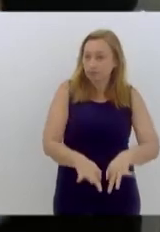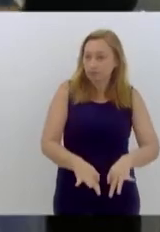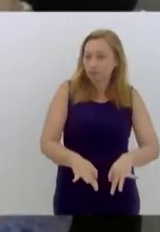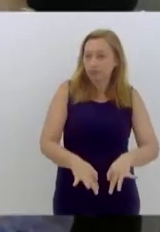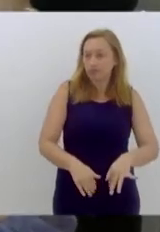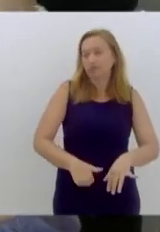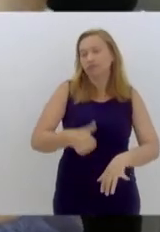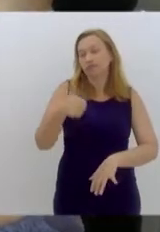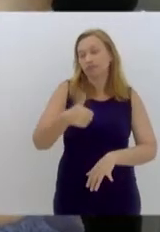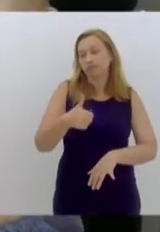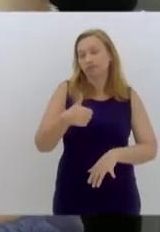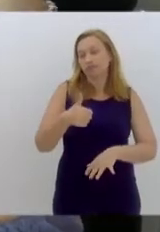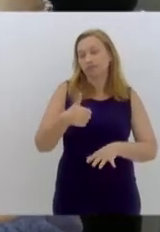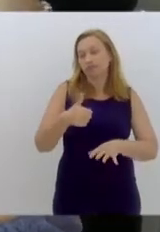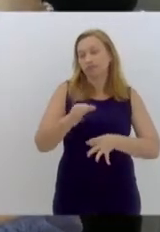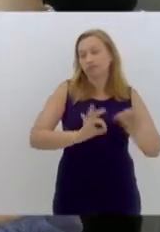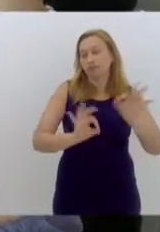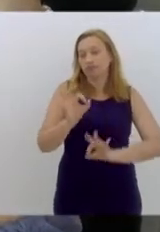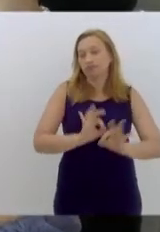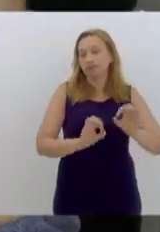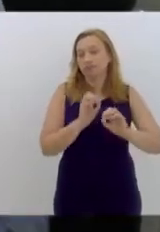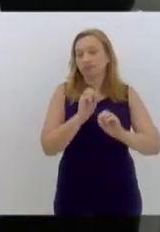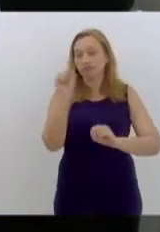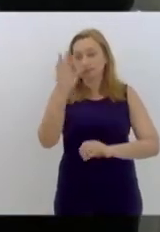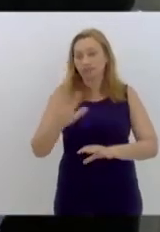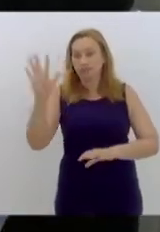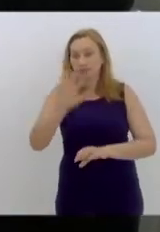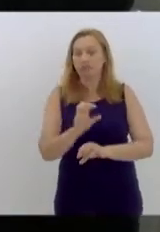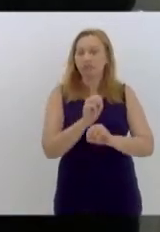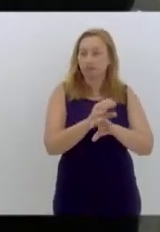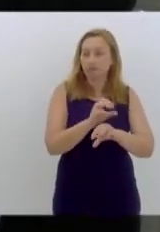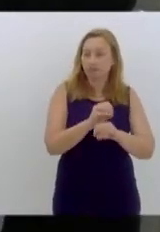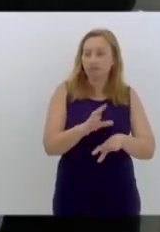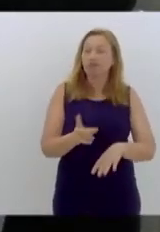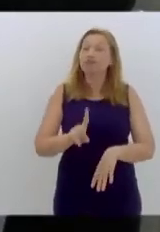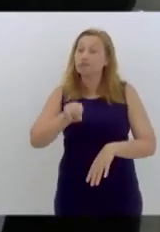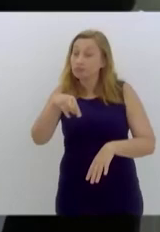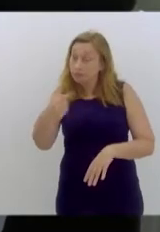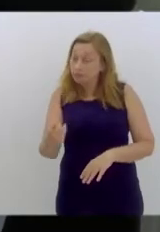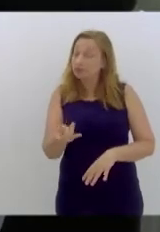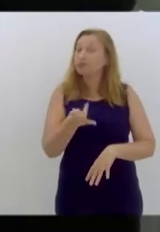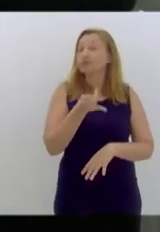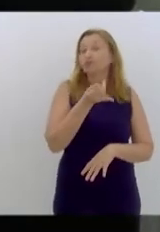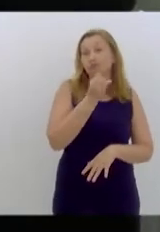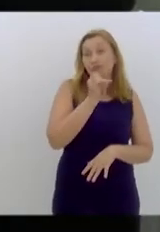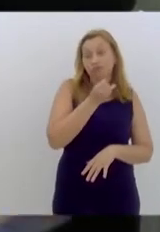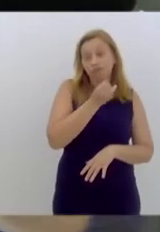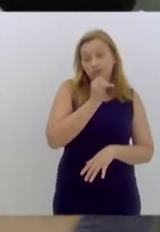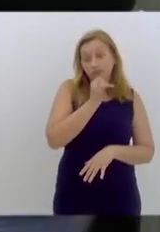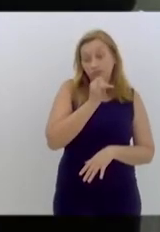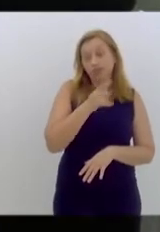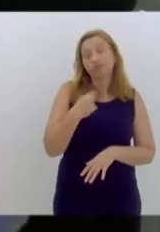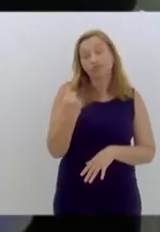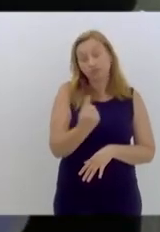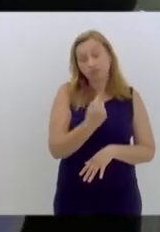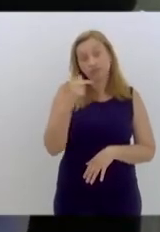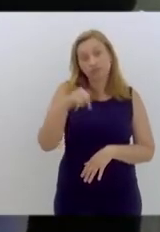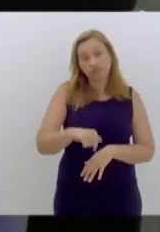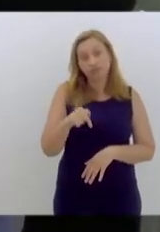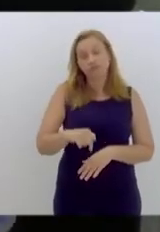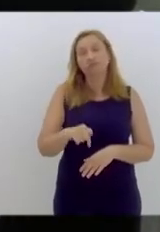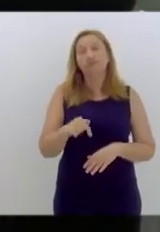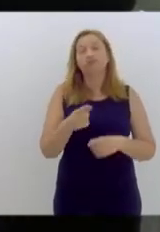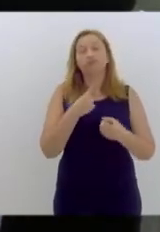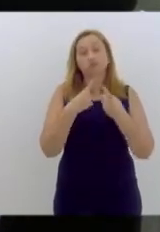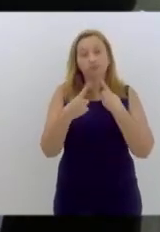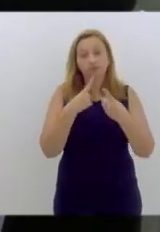Plano Nacional de Educação. E esse é um outro exemplo. O que nós estamos aqui hoje